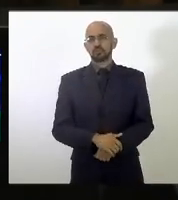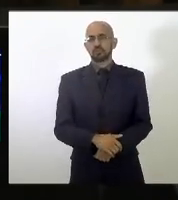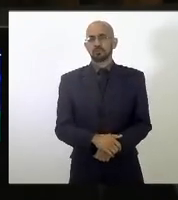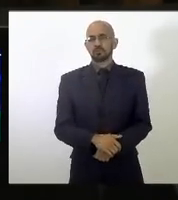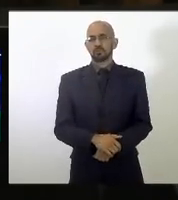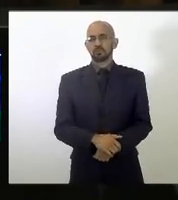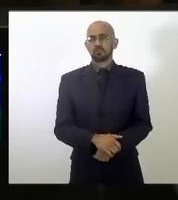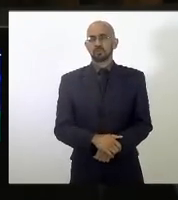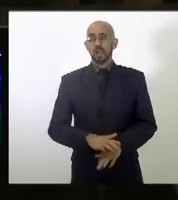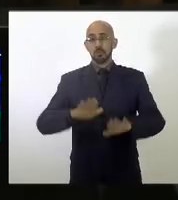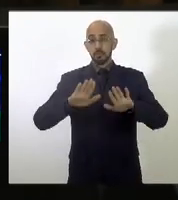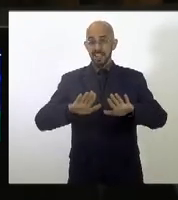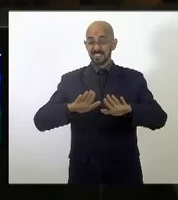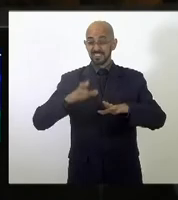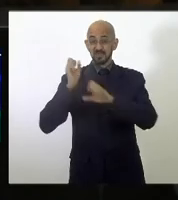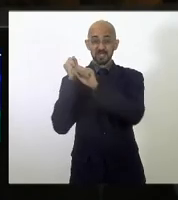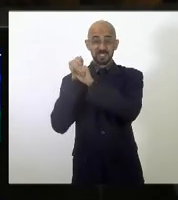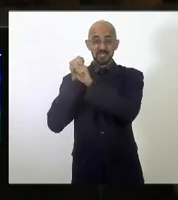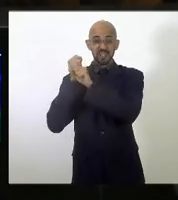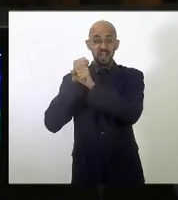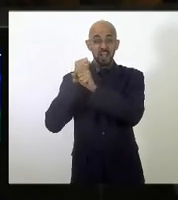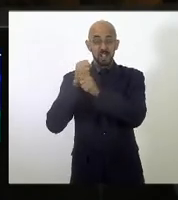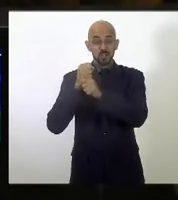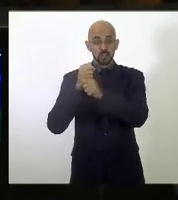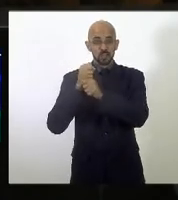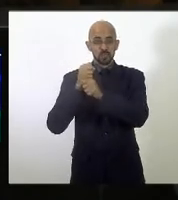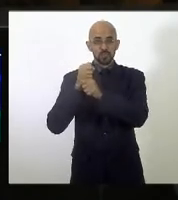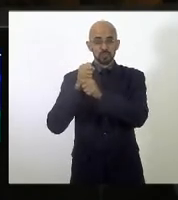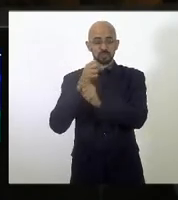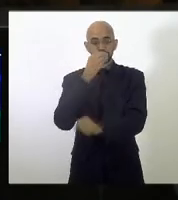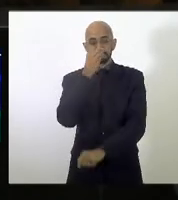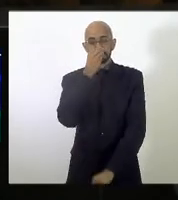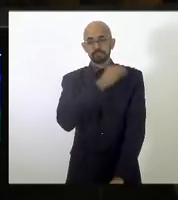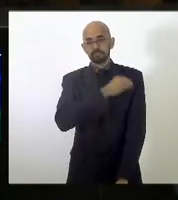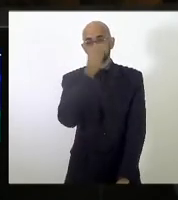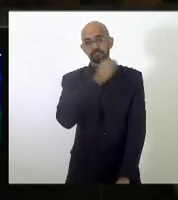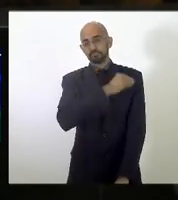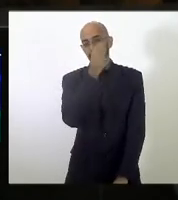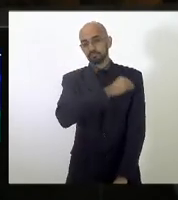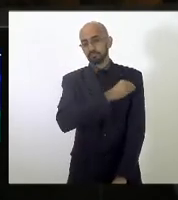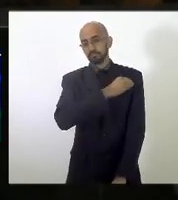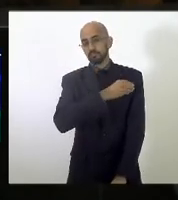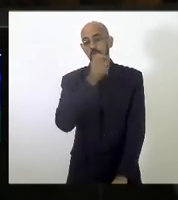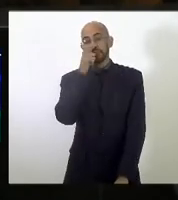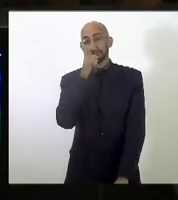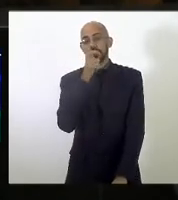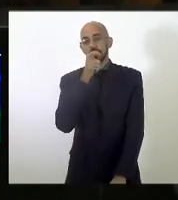Mas que durante muito tempo vem sendo preterido por interesses corporativistas.